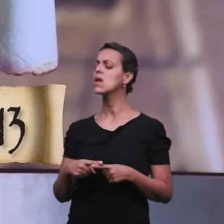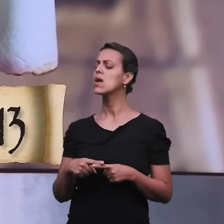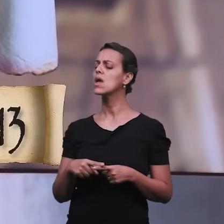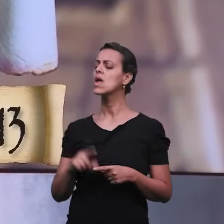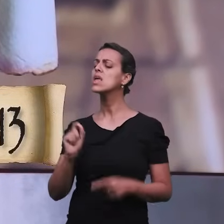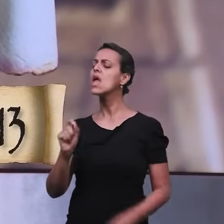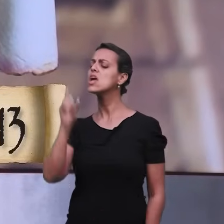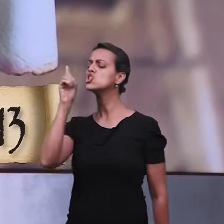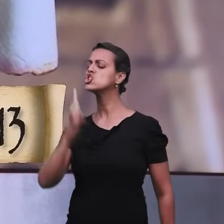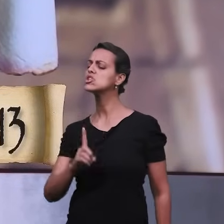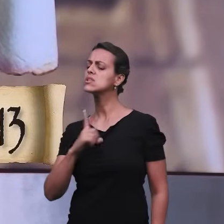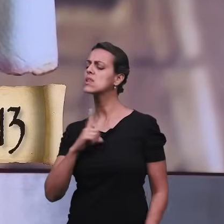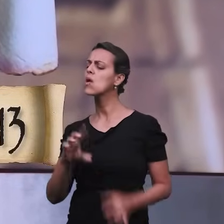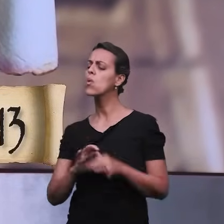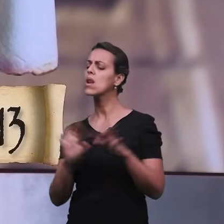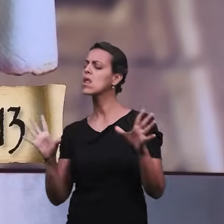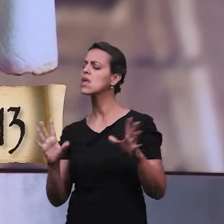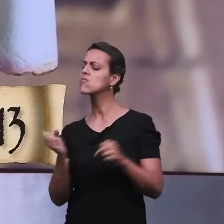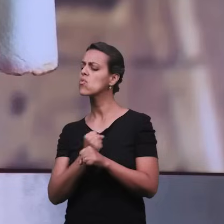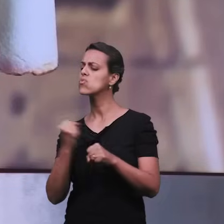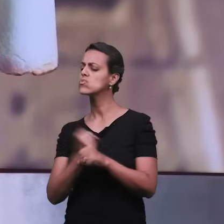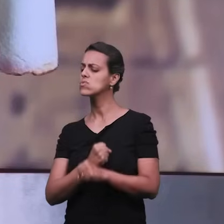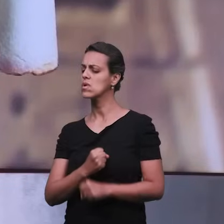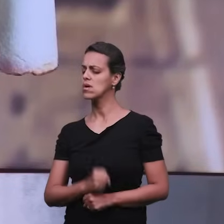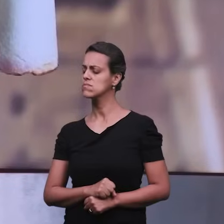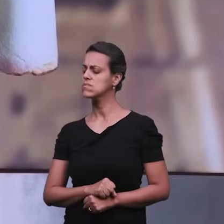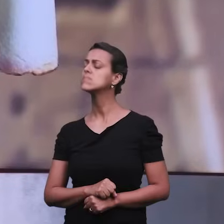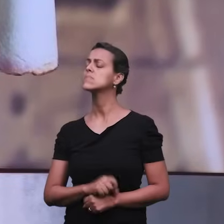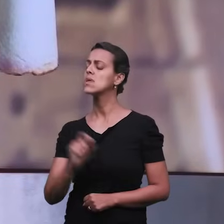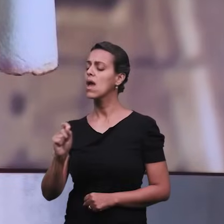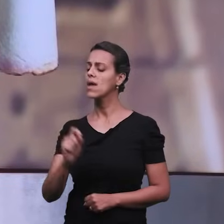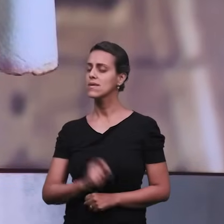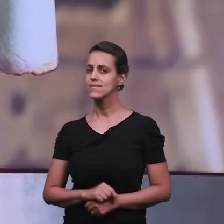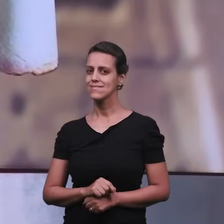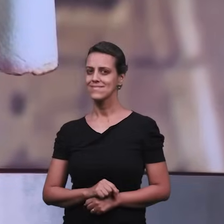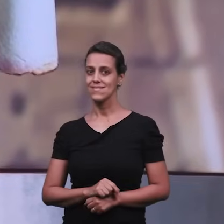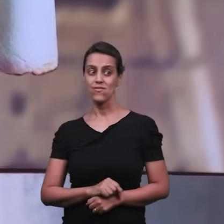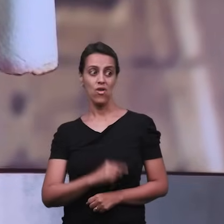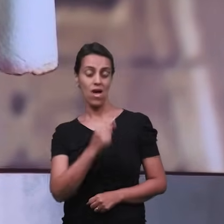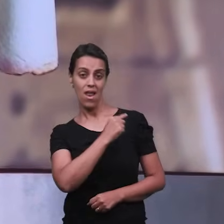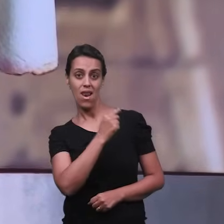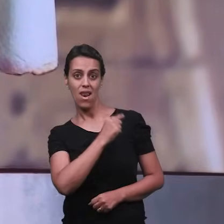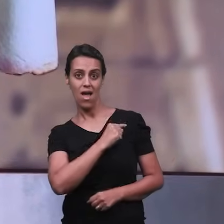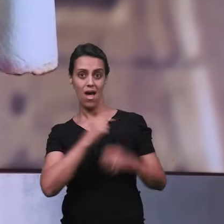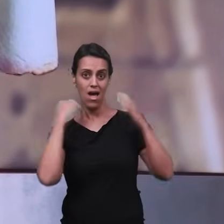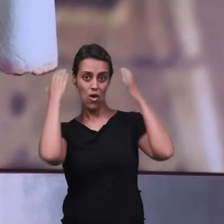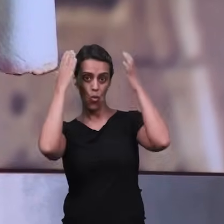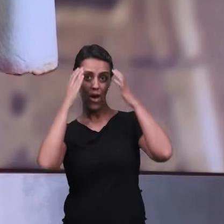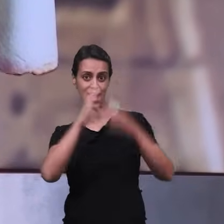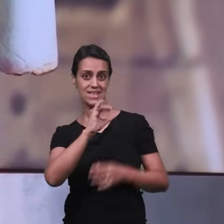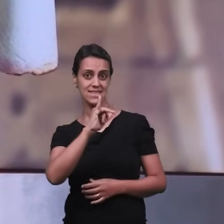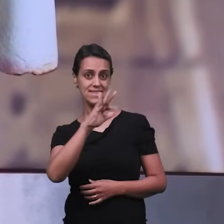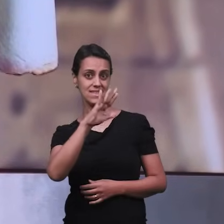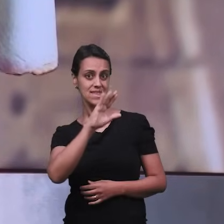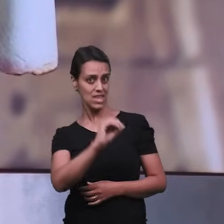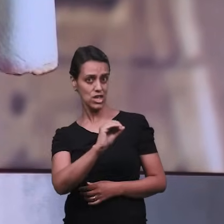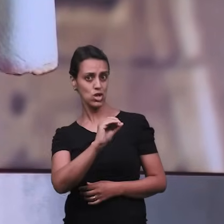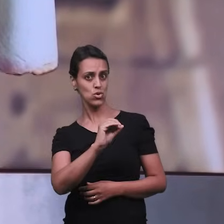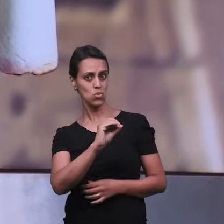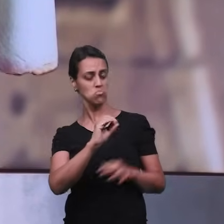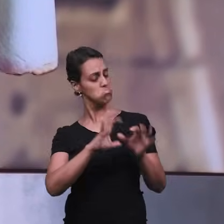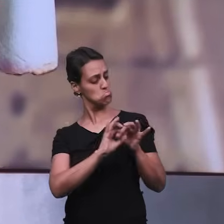reconstrução. Eles então disseram que o rei Ciro da Pérsia tinha